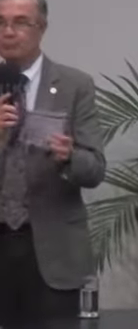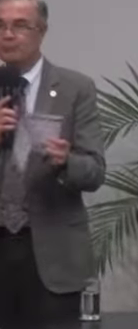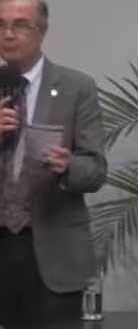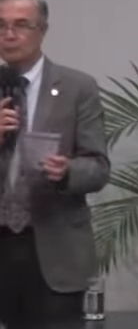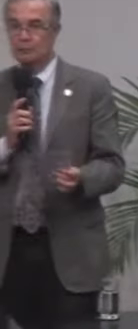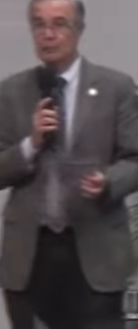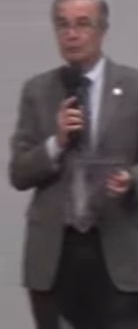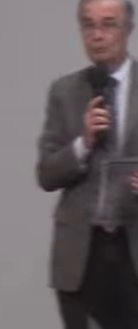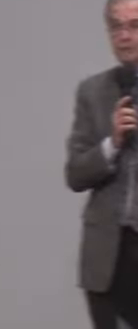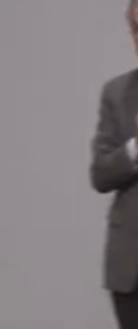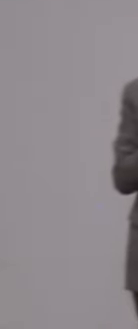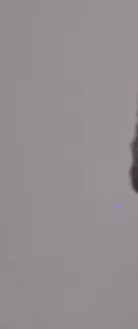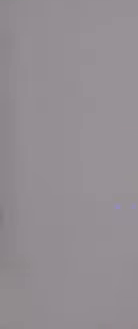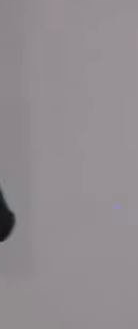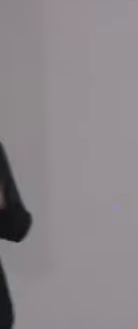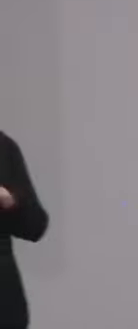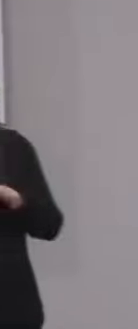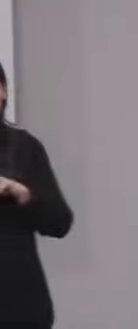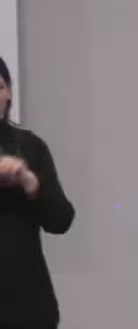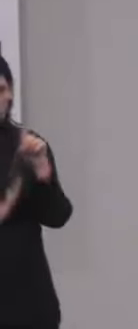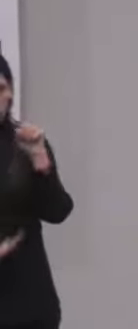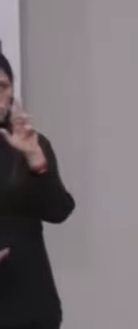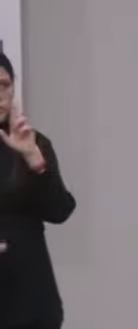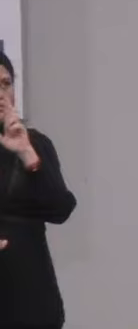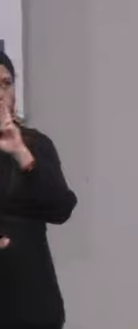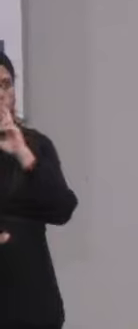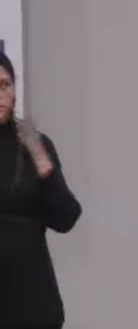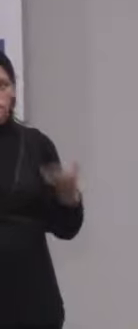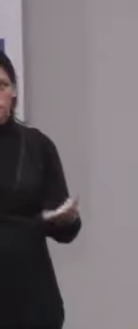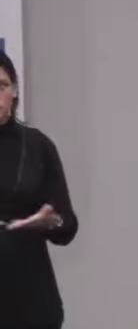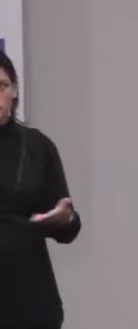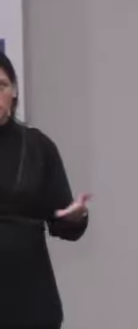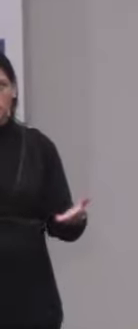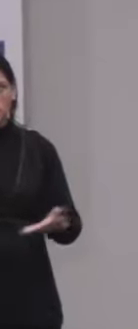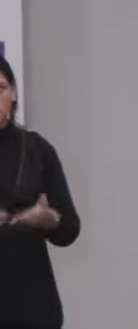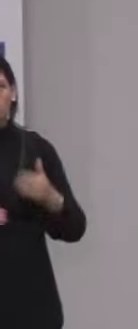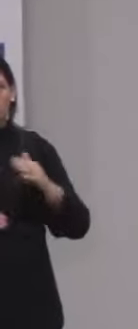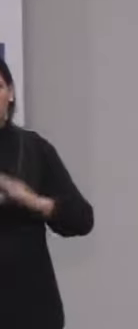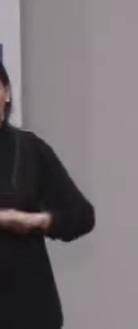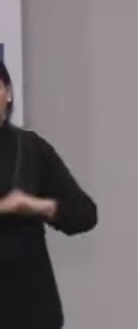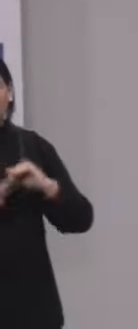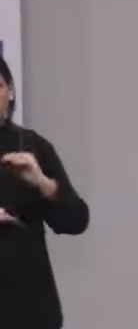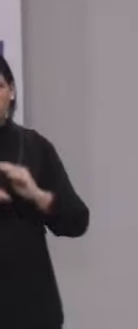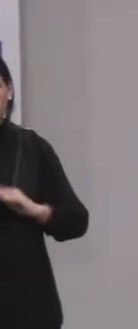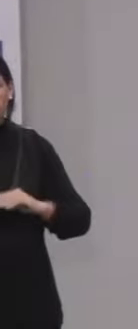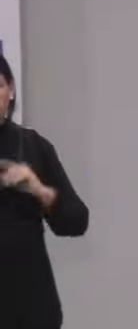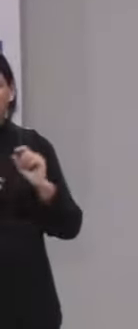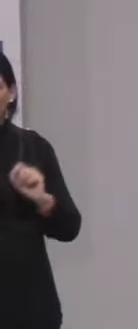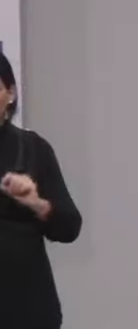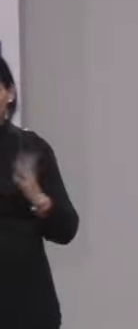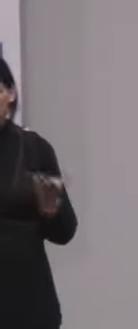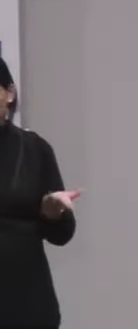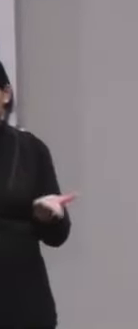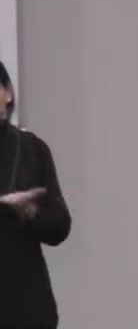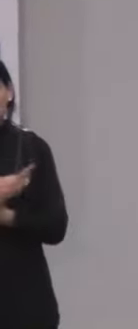um período de perguntas e respostas em relação ao que foi apresentado aqui pela